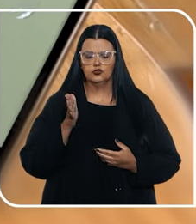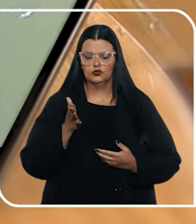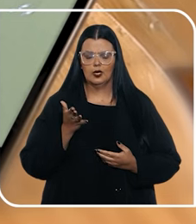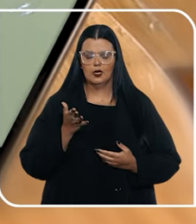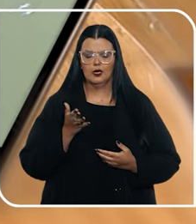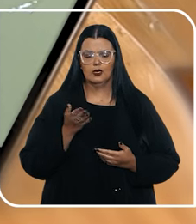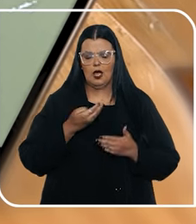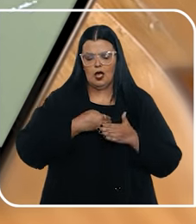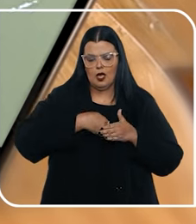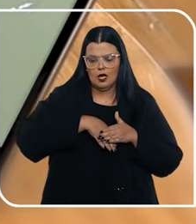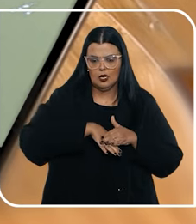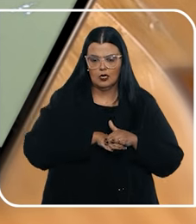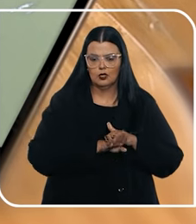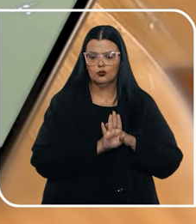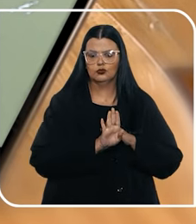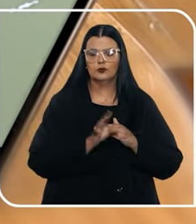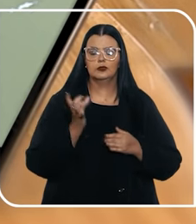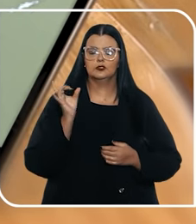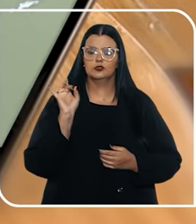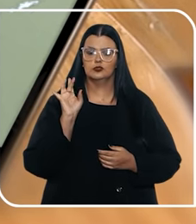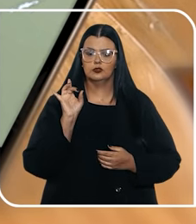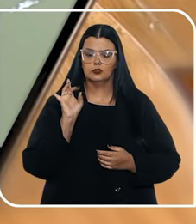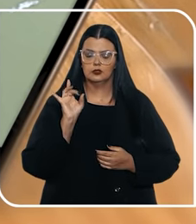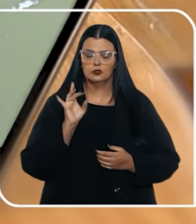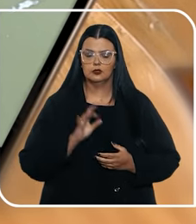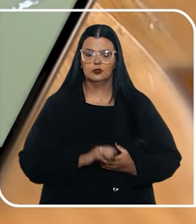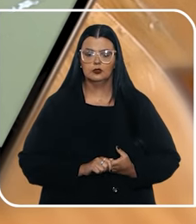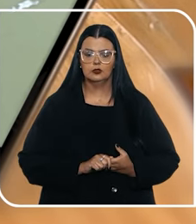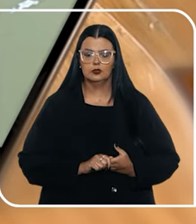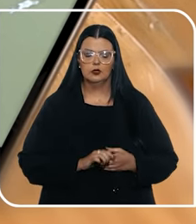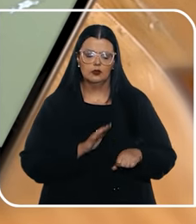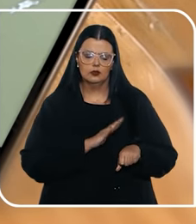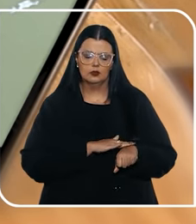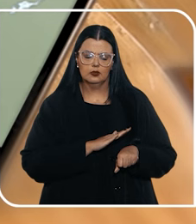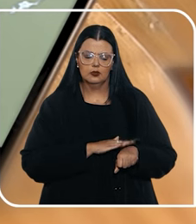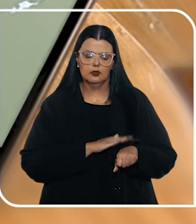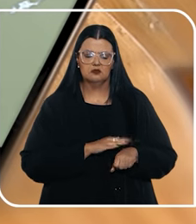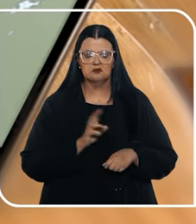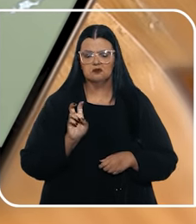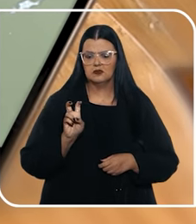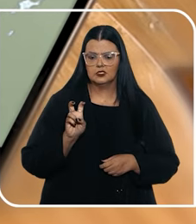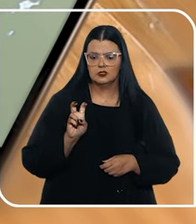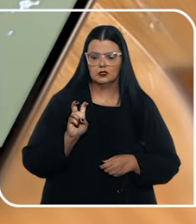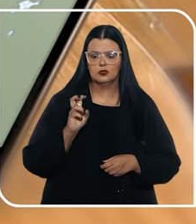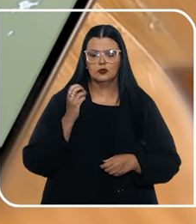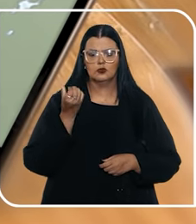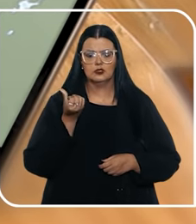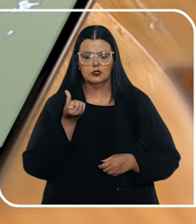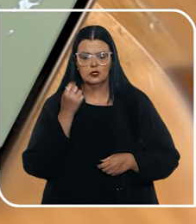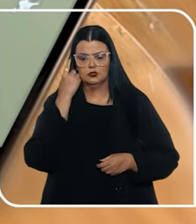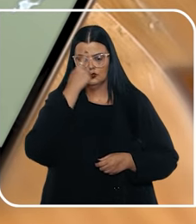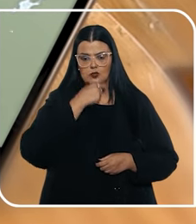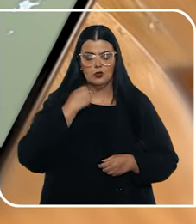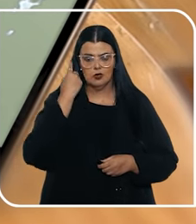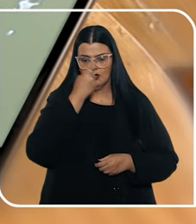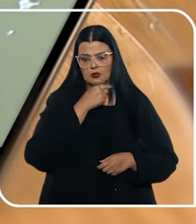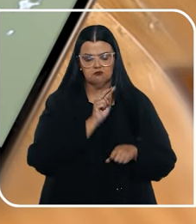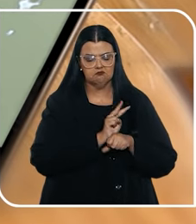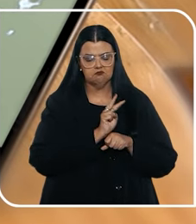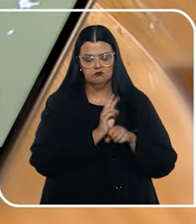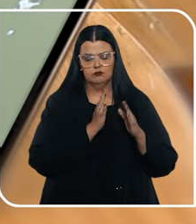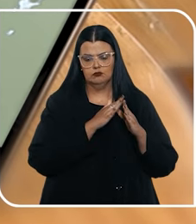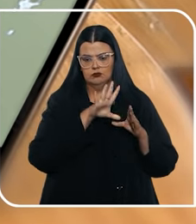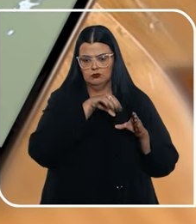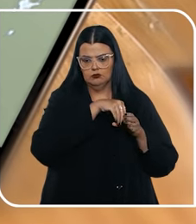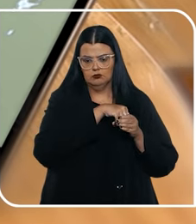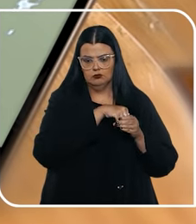estava adaptada, né, a ficar sozinha, pelo menos por um período de 5-6 horas, ela já estava adaptada